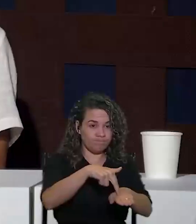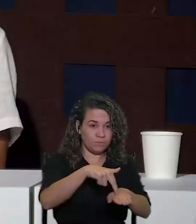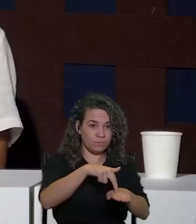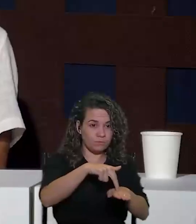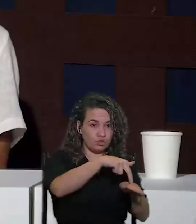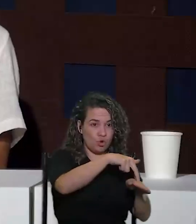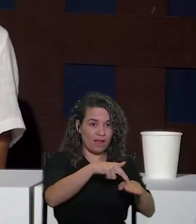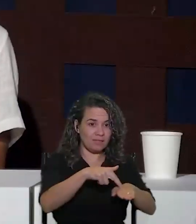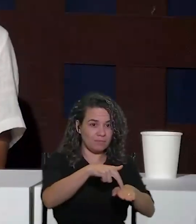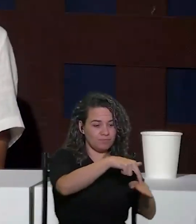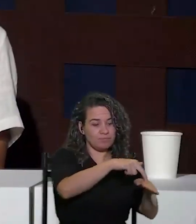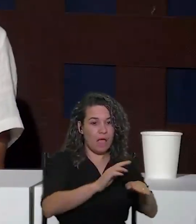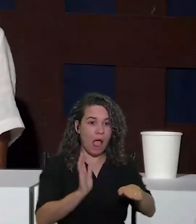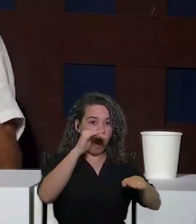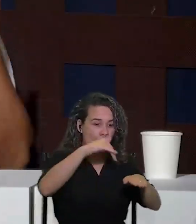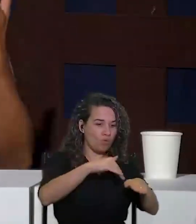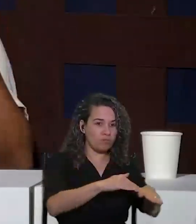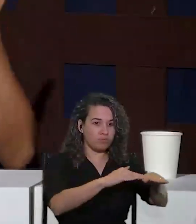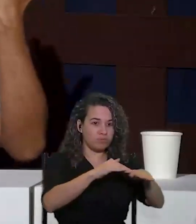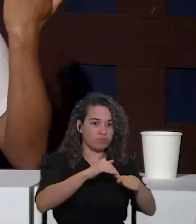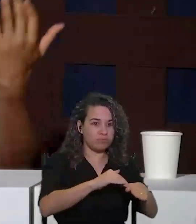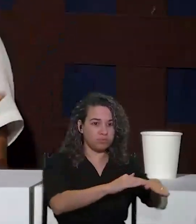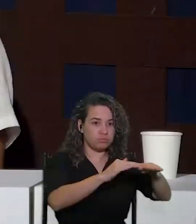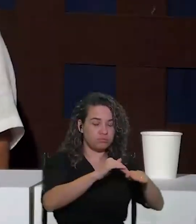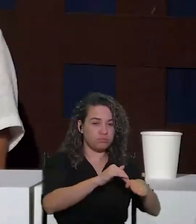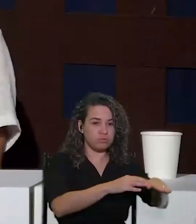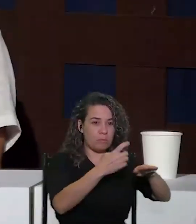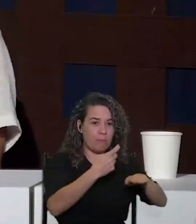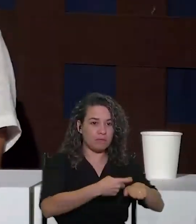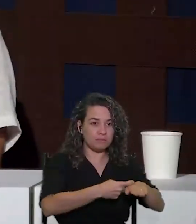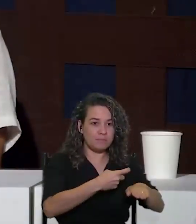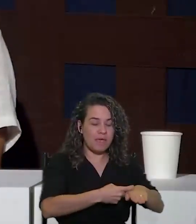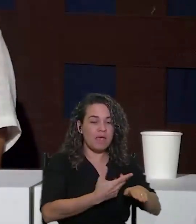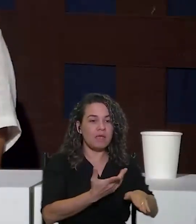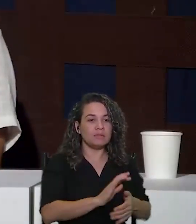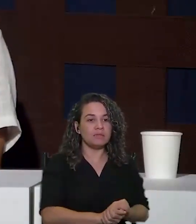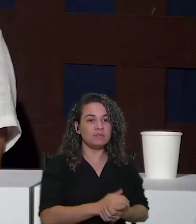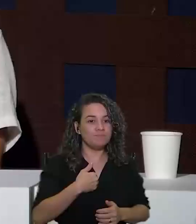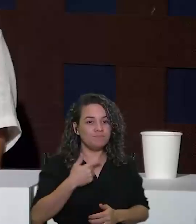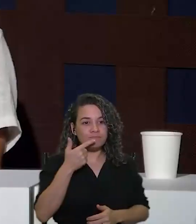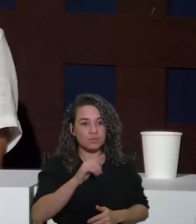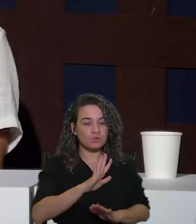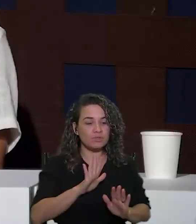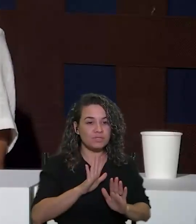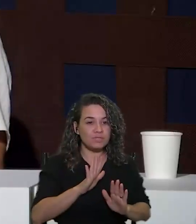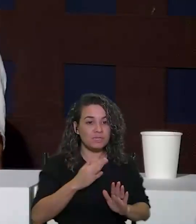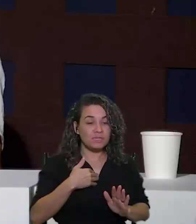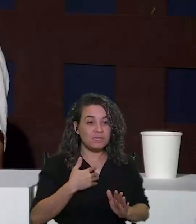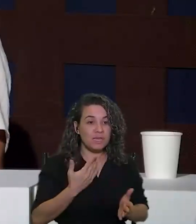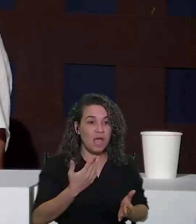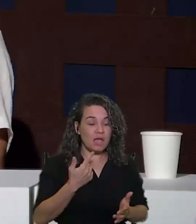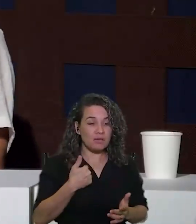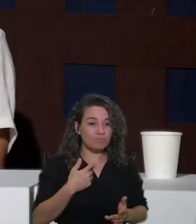ondas, e aí eu fui para baixo e não conseguia mais, né, vir para cima. E eu lembro do momento em que